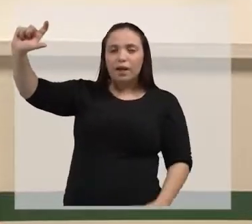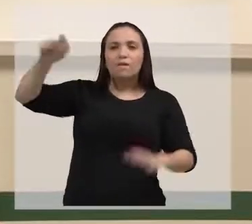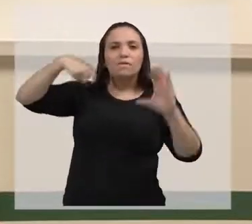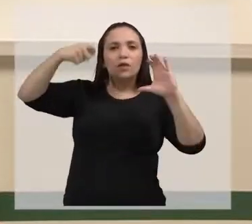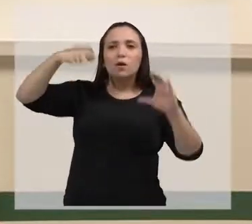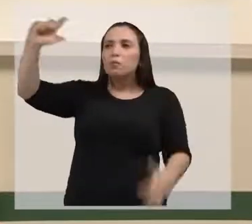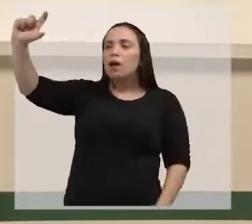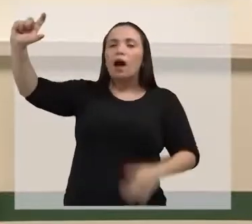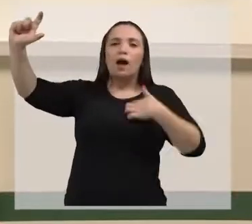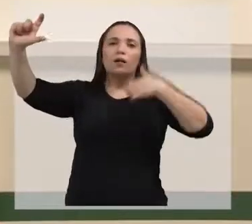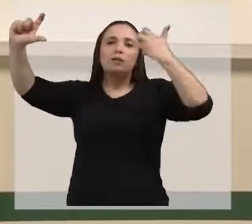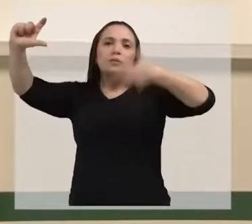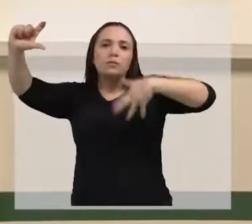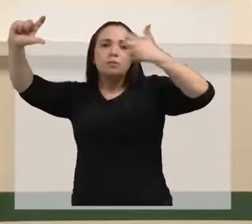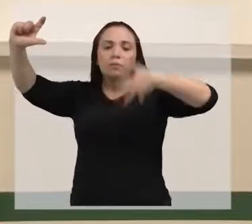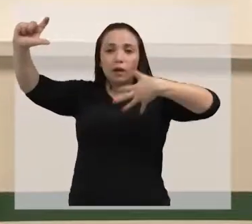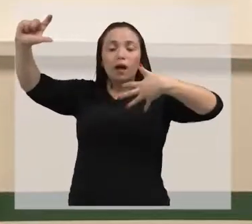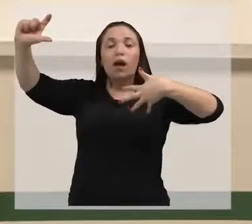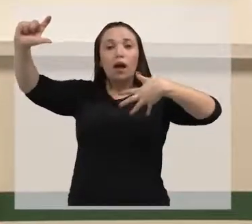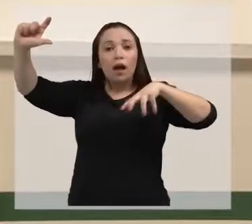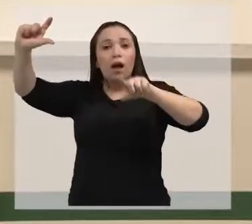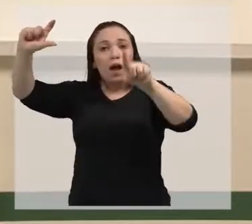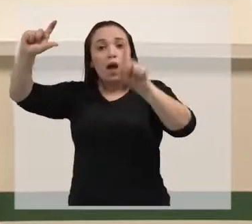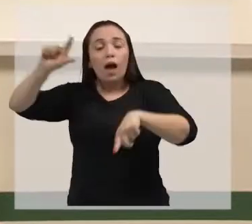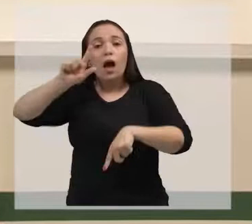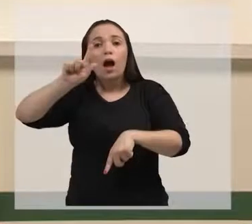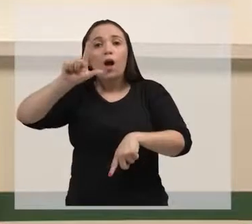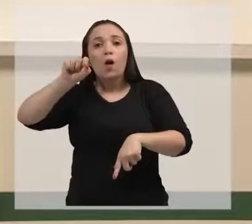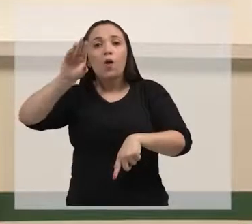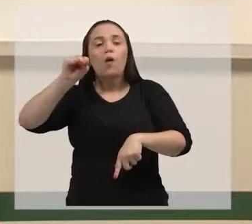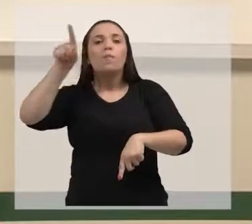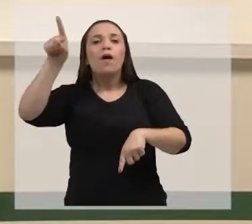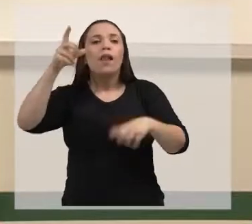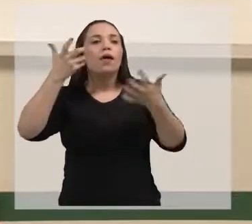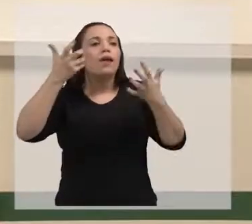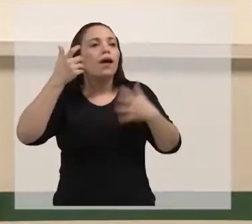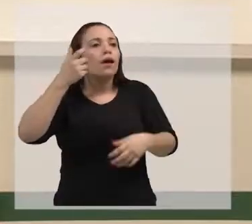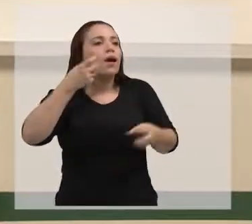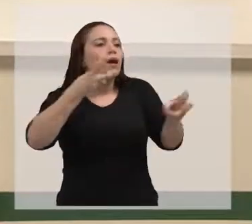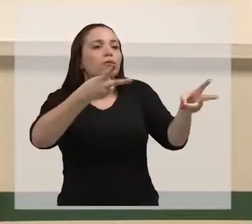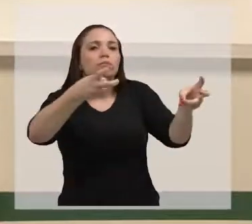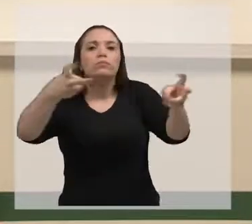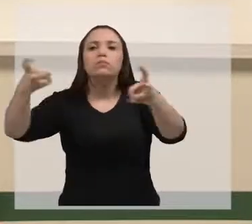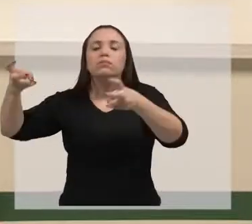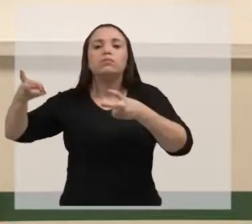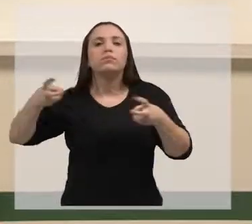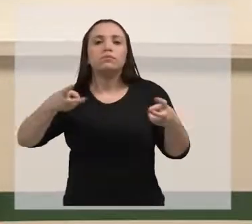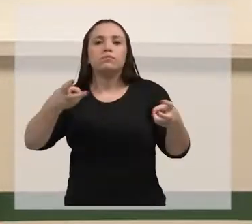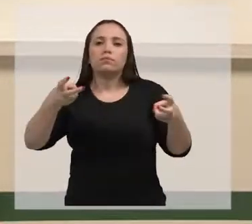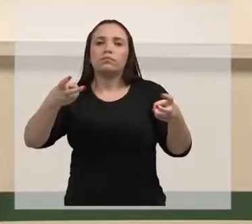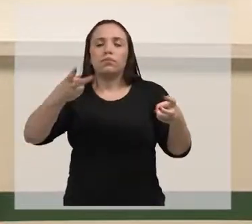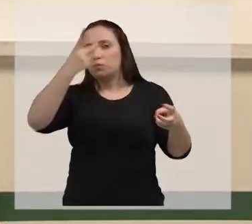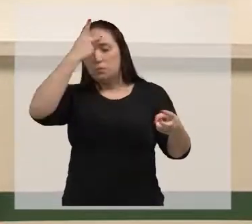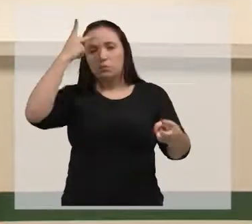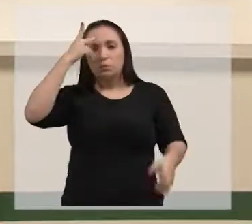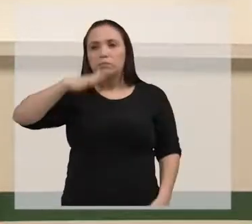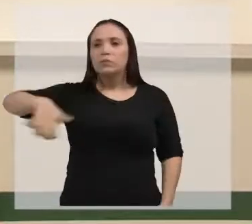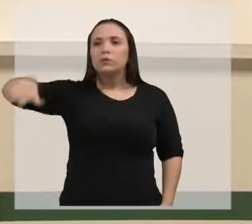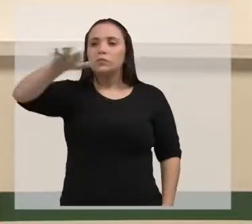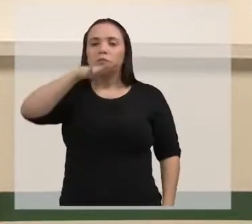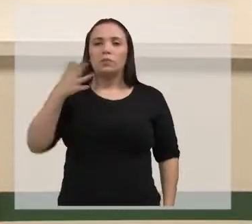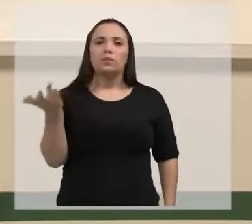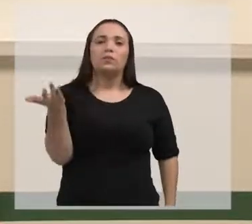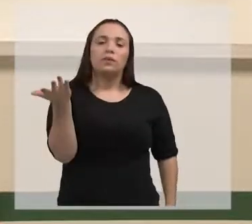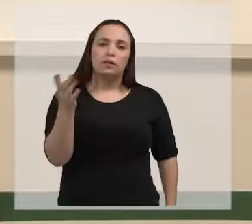Ela tá virando detentora da vontade popular. Que é acompanhado pelos outros grandes 5 canais